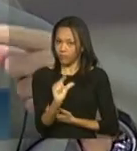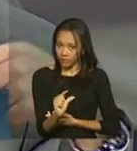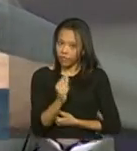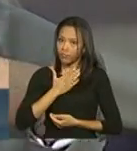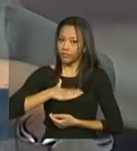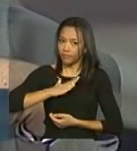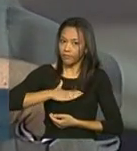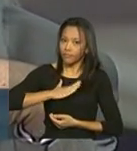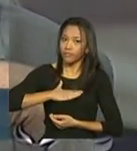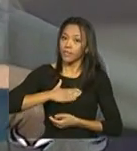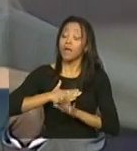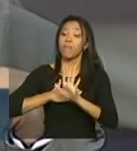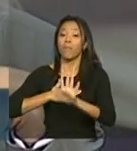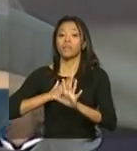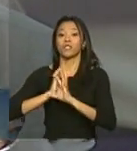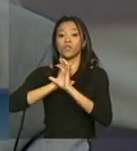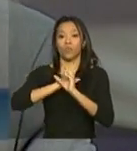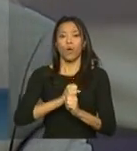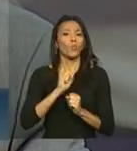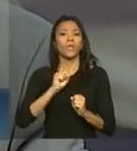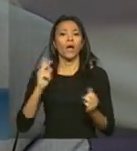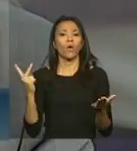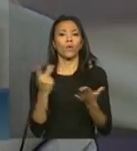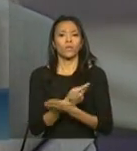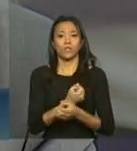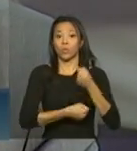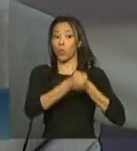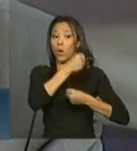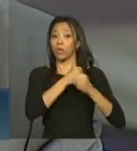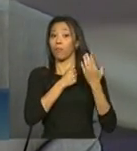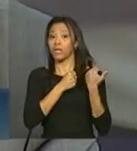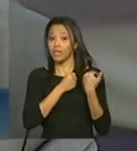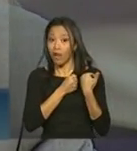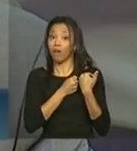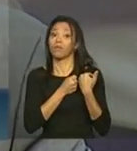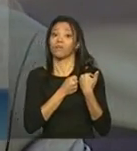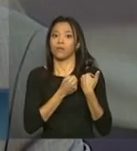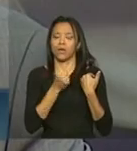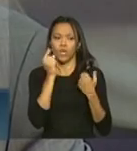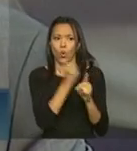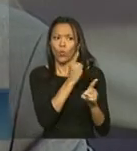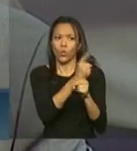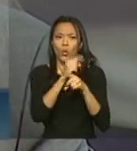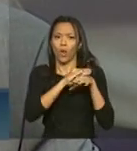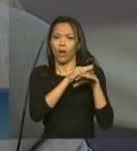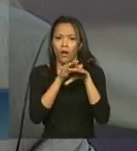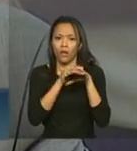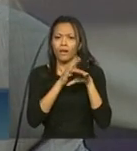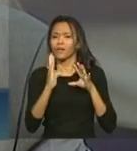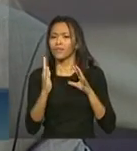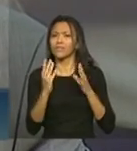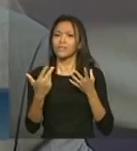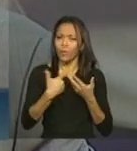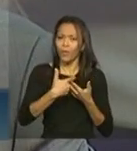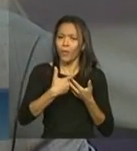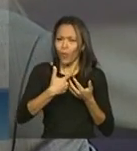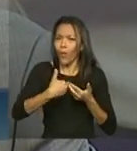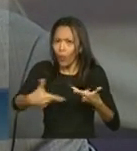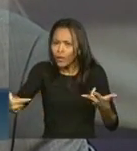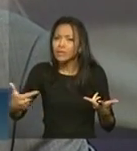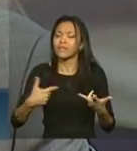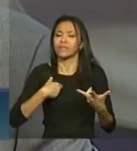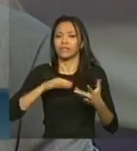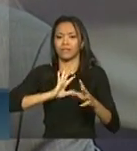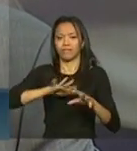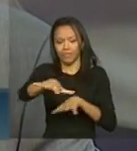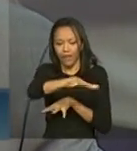foram diagnosticados no ano anterior, mas ainda estão em tratamento, não terminaram o período de tratamento. Então, são alguns elementos técnicos que ajudam a